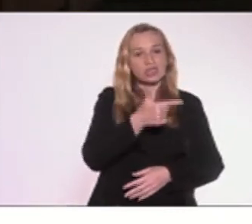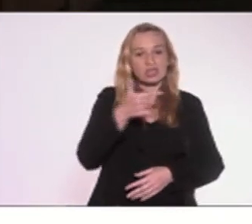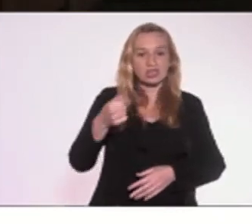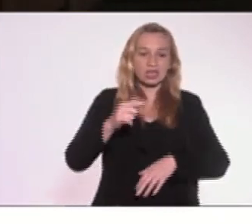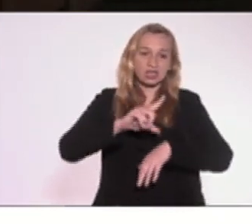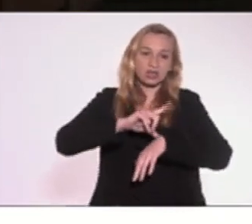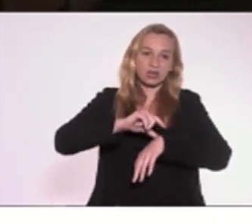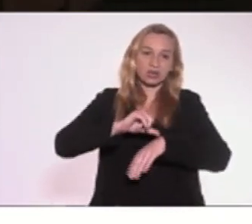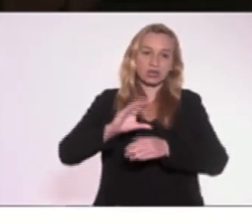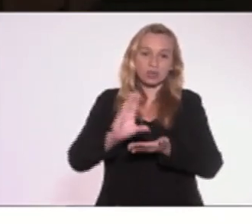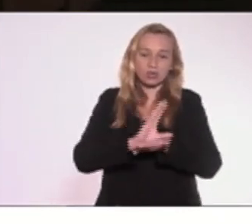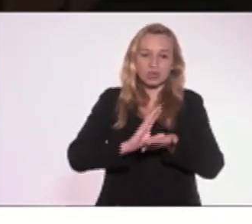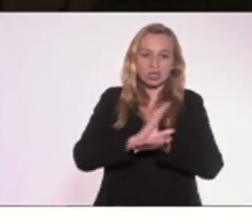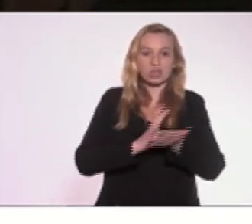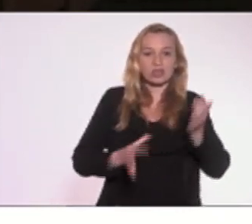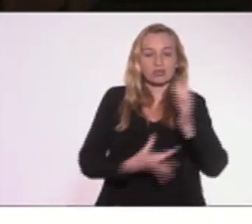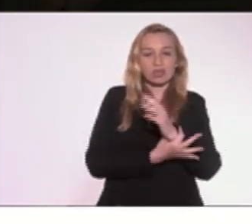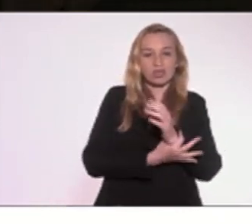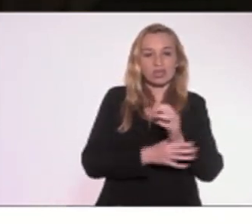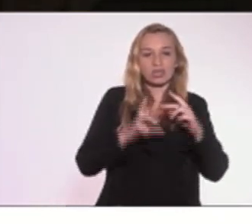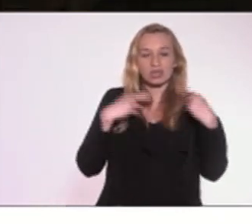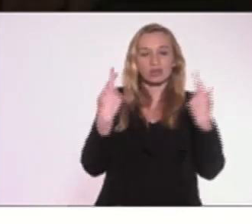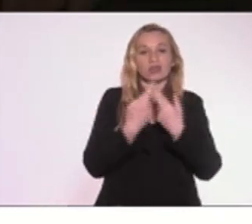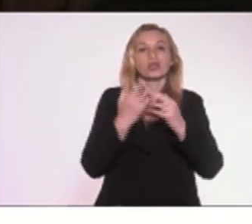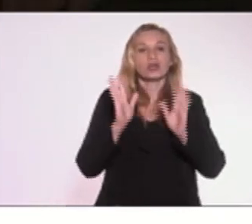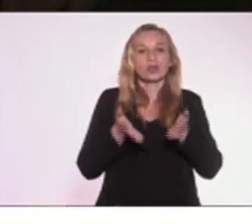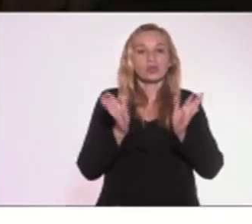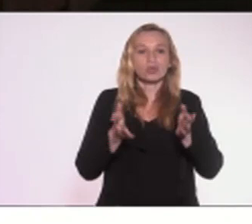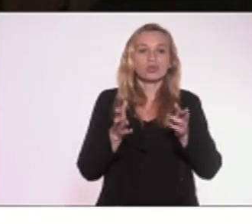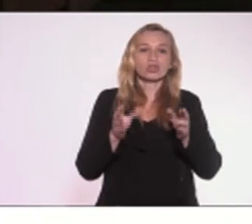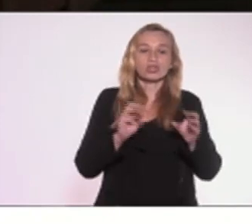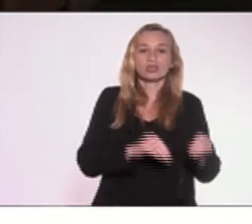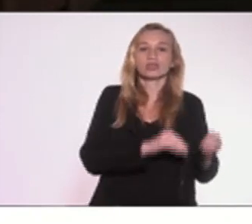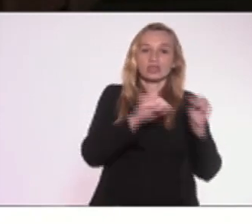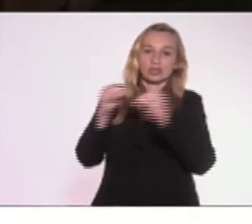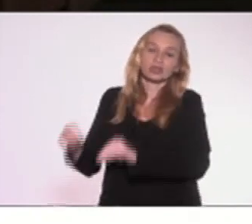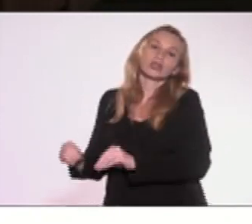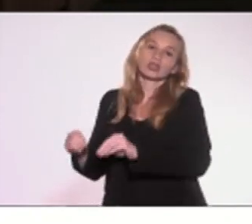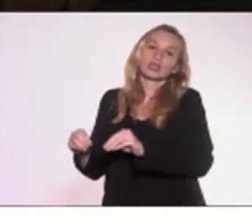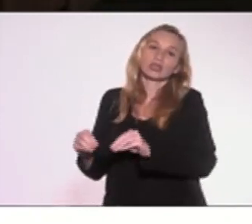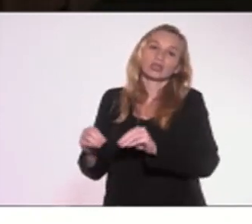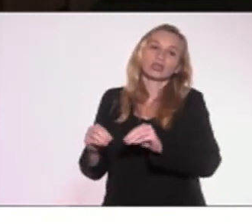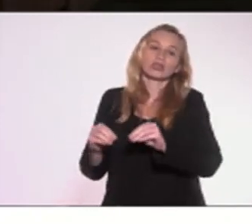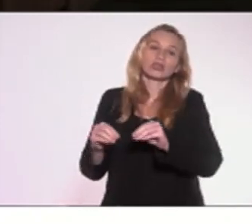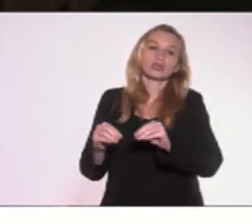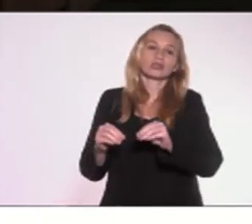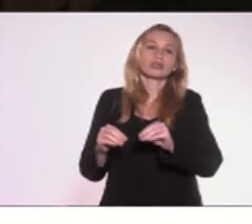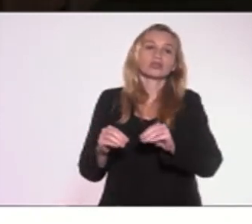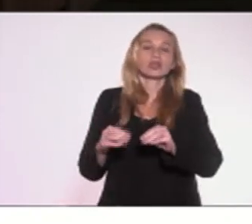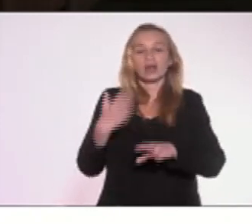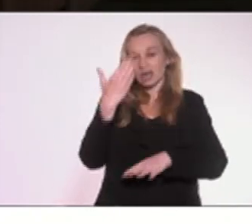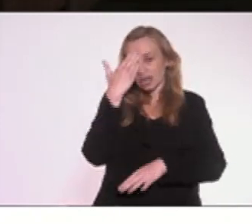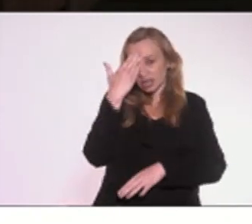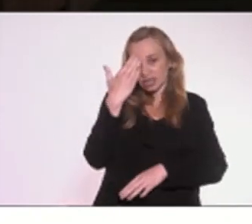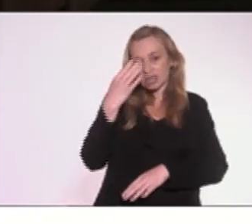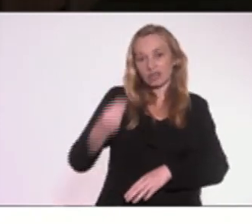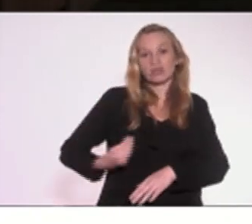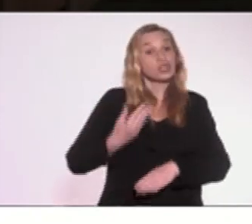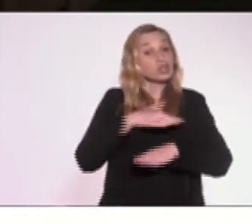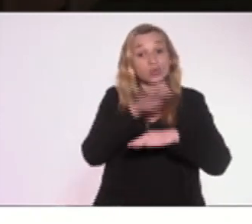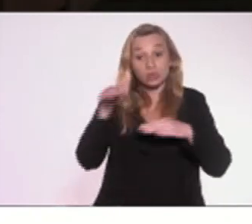Segurança se reúne e hoje a gente transferiu a reunião para a Assembleia. Muito obrigado, agradeço a presença de